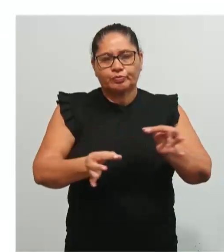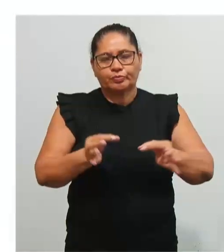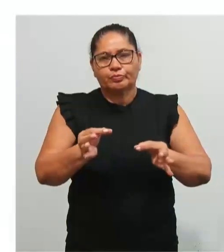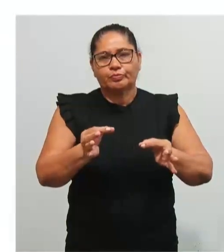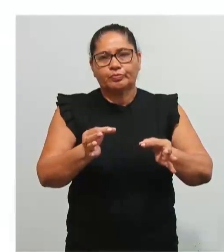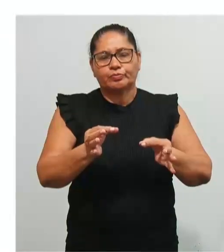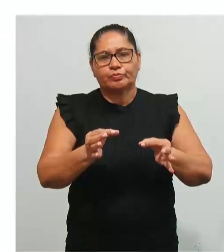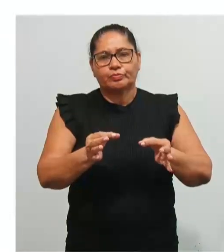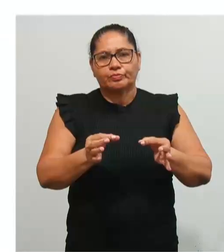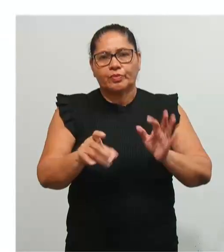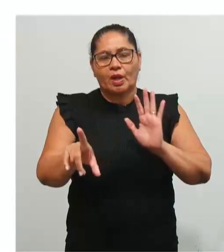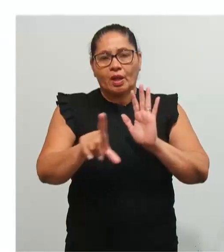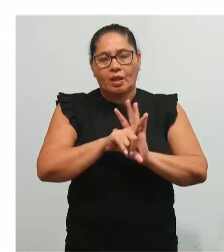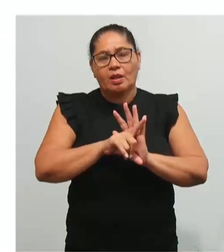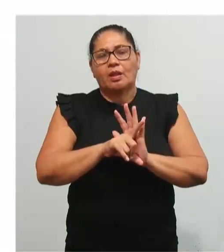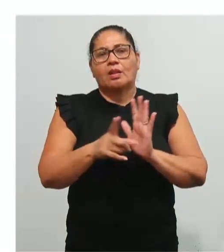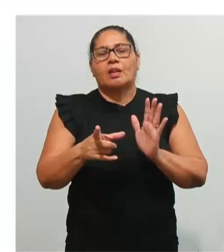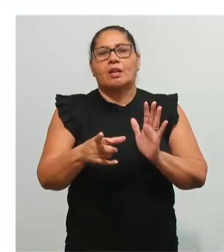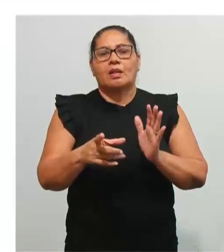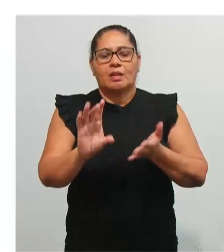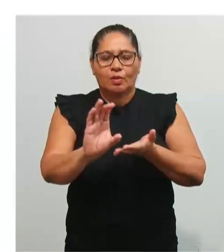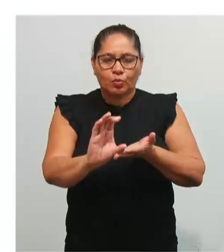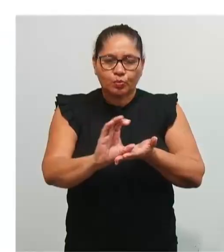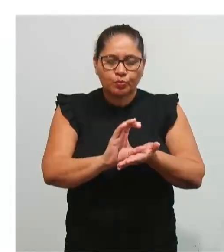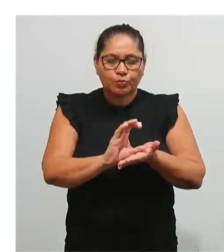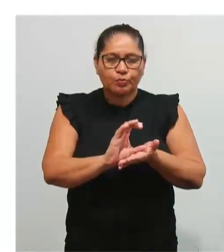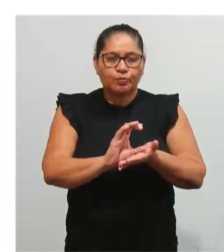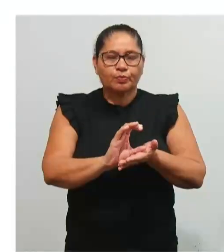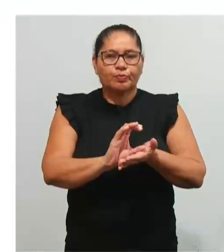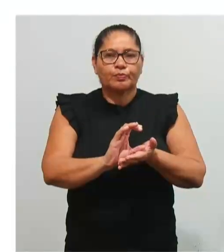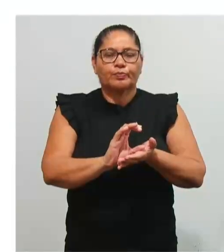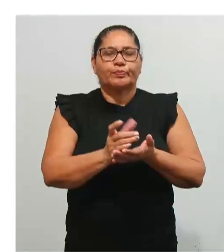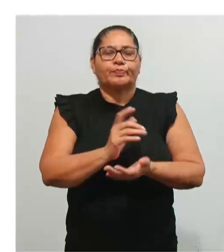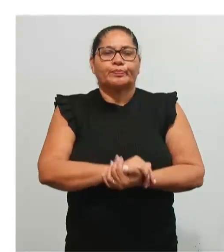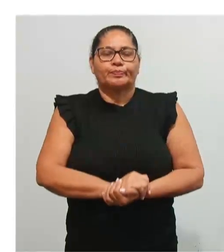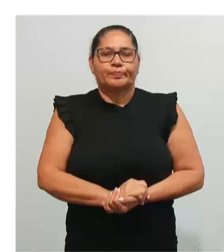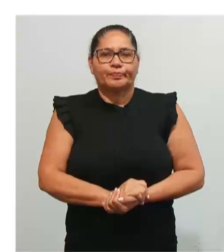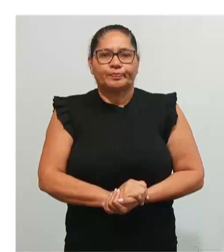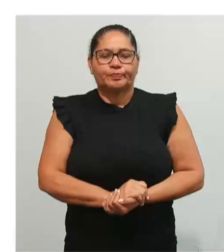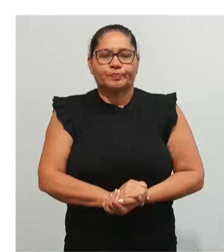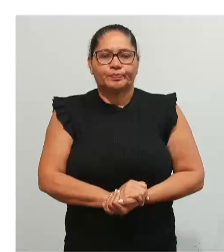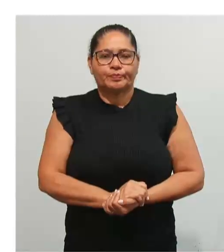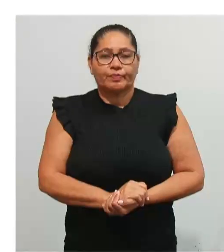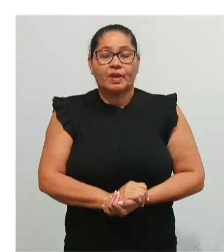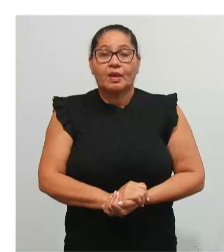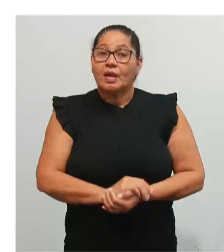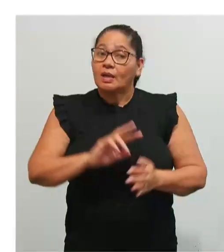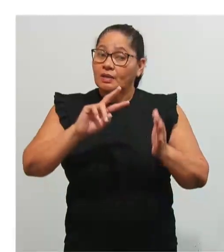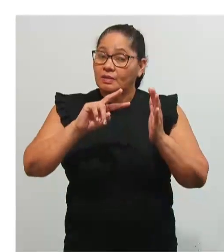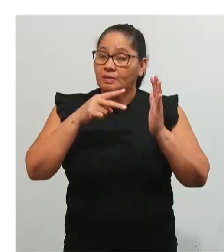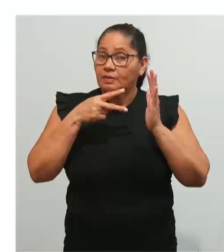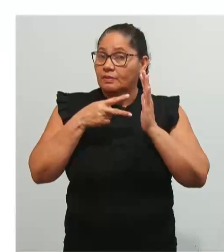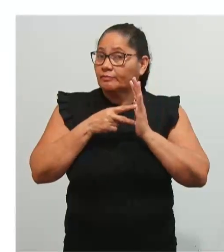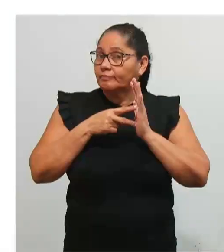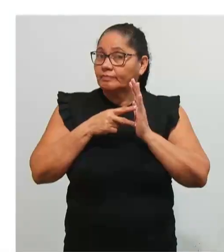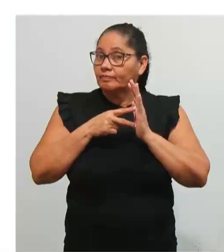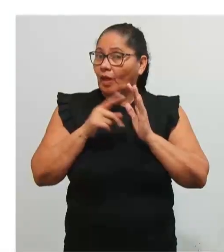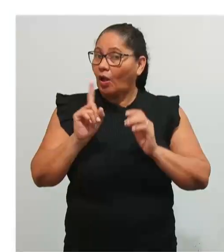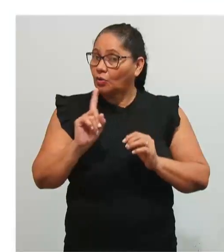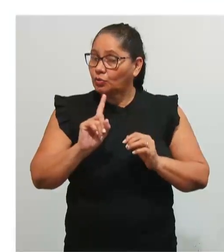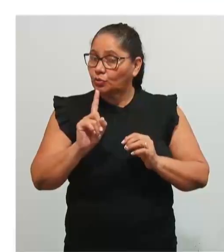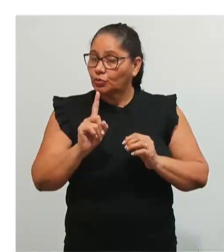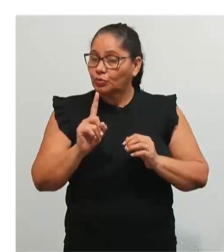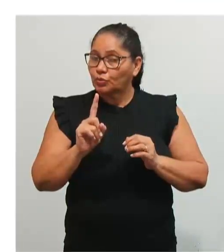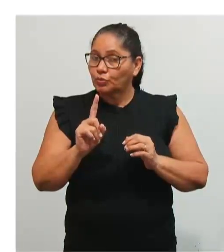de Diretrizes Orçamentárias e orçamentos. Isso significa que não basta publicar